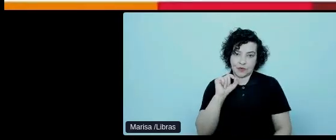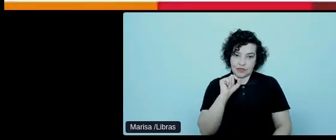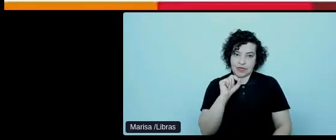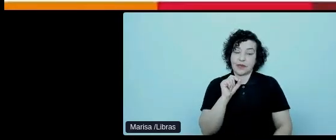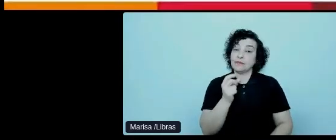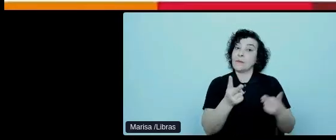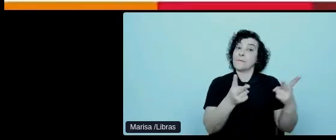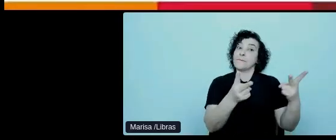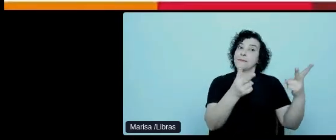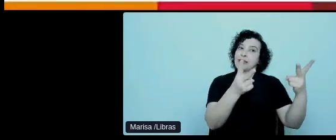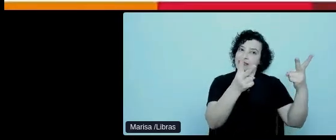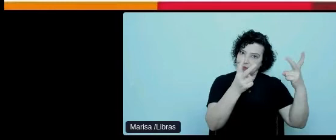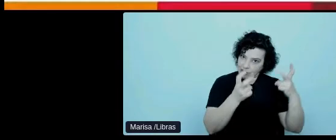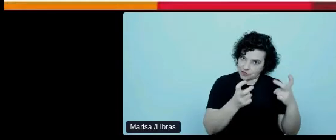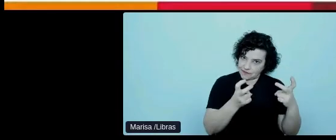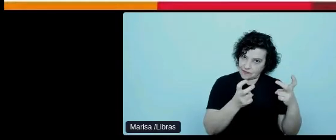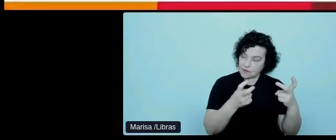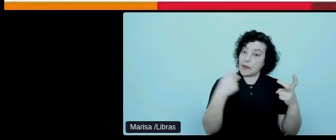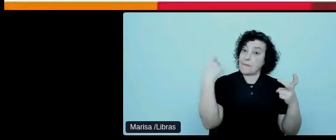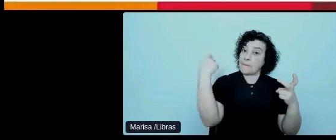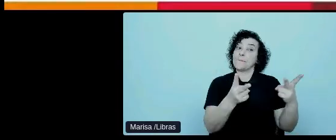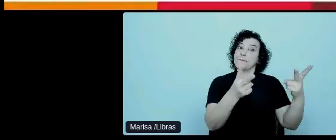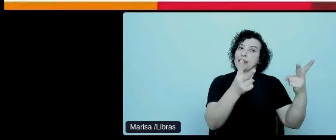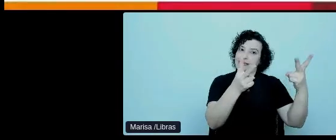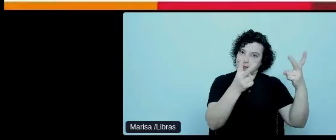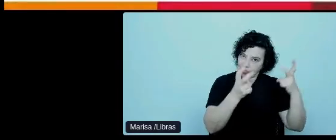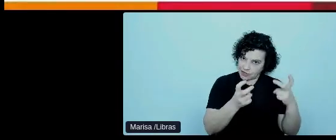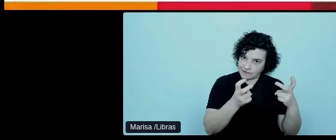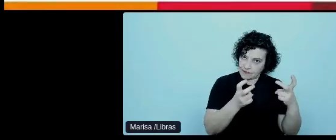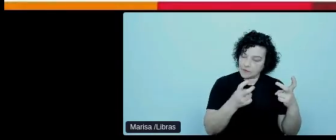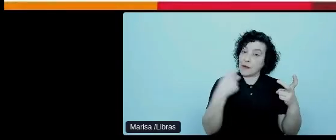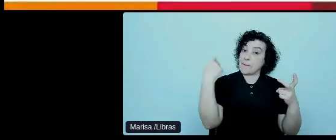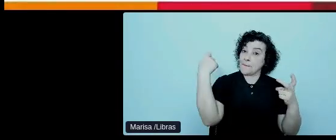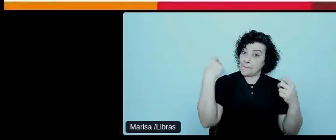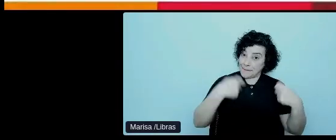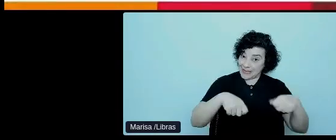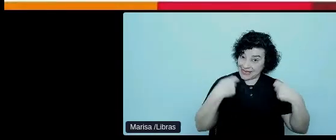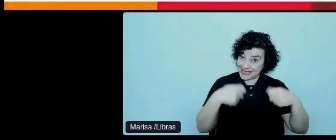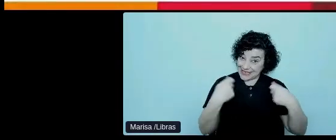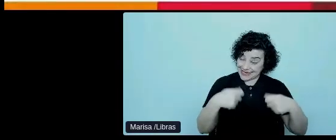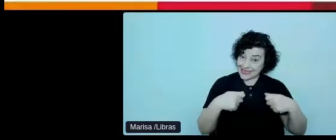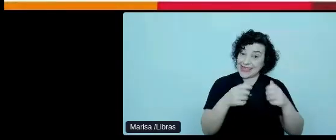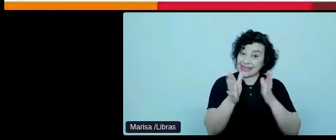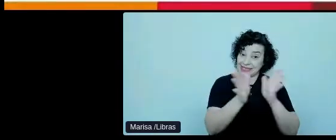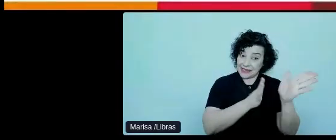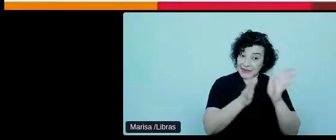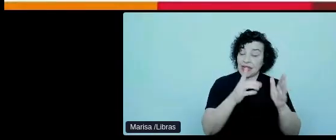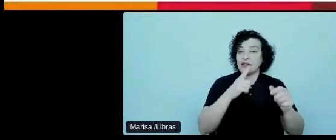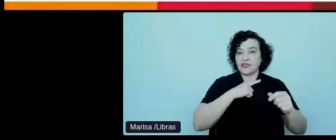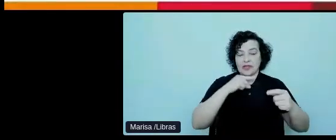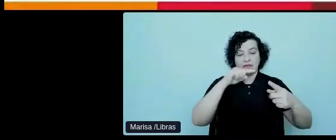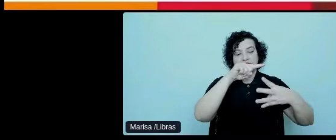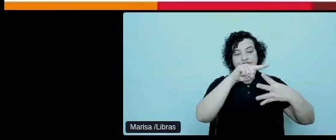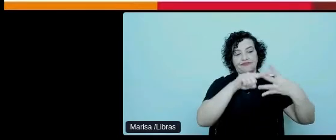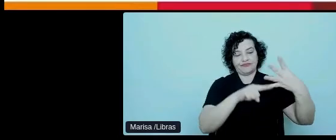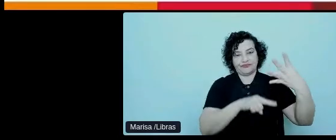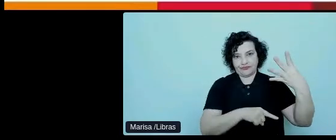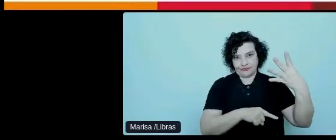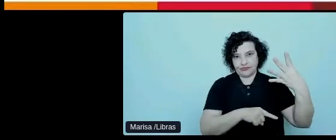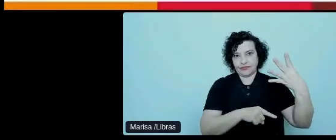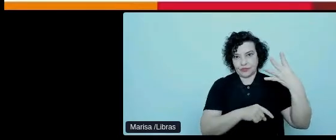perceptível. Dentro do perceptível, nós temos as diretrizes, que nesse caso do perceptível são 4